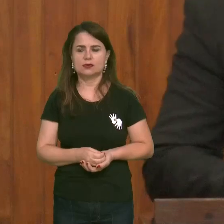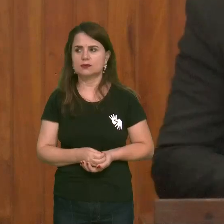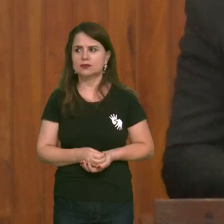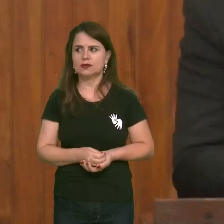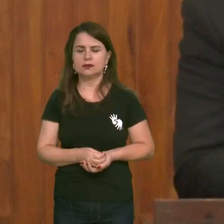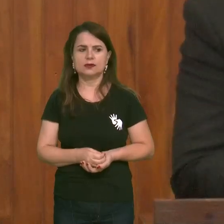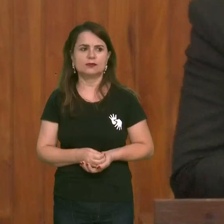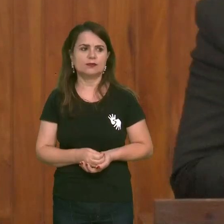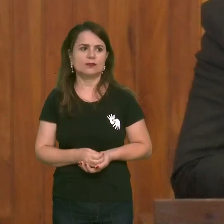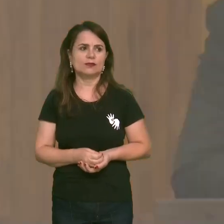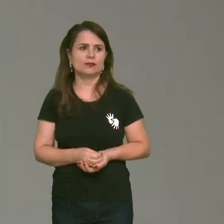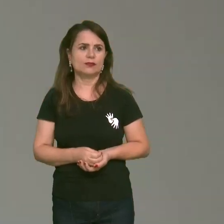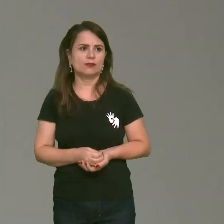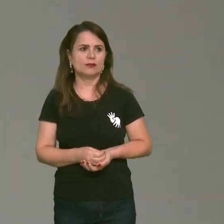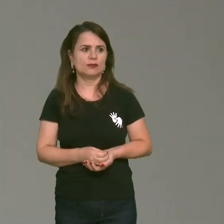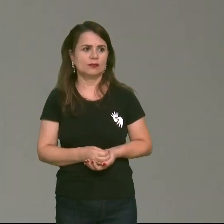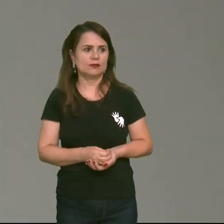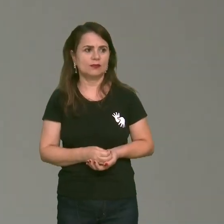próxima foto